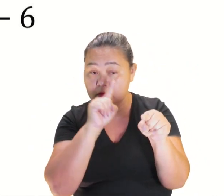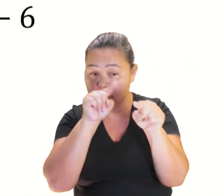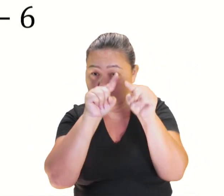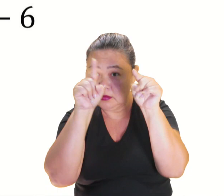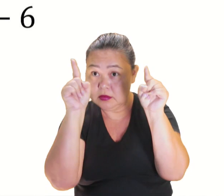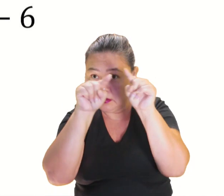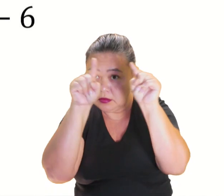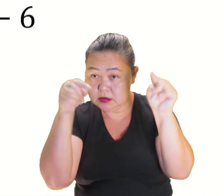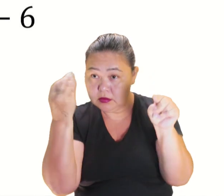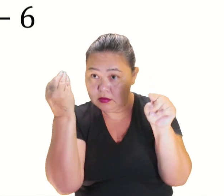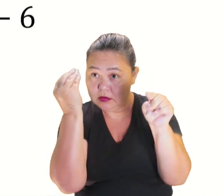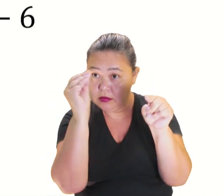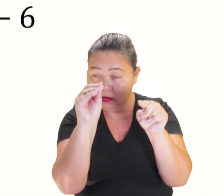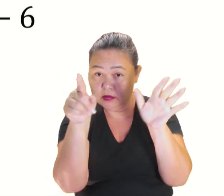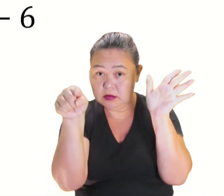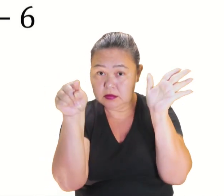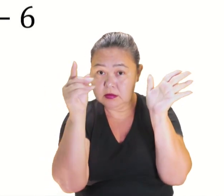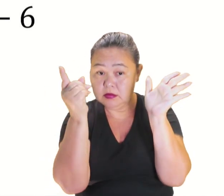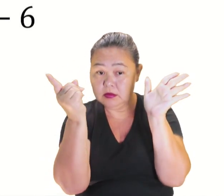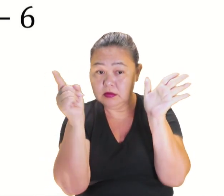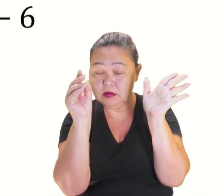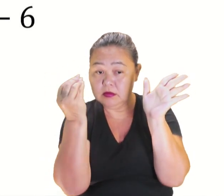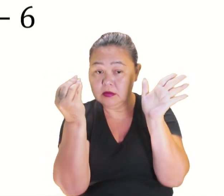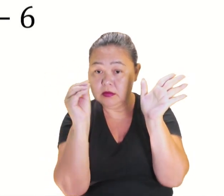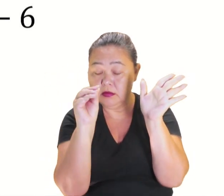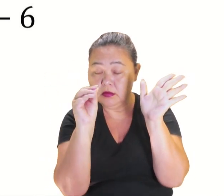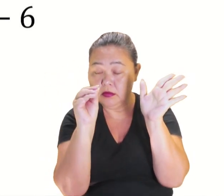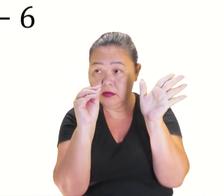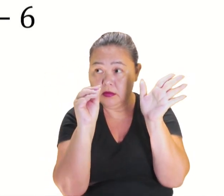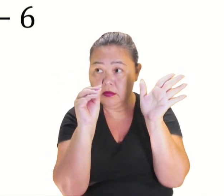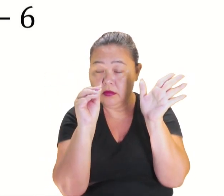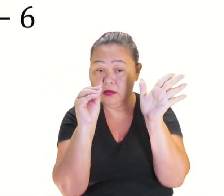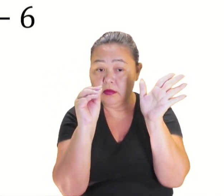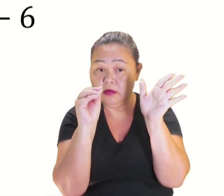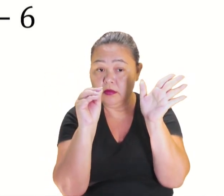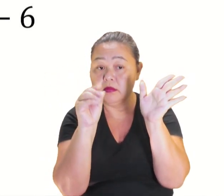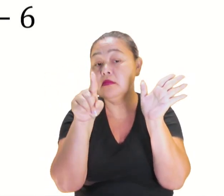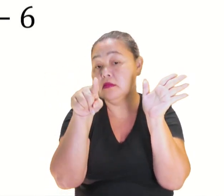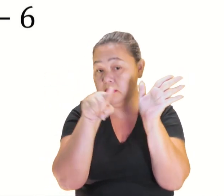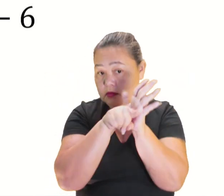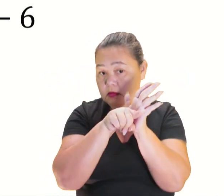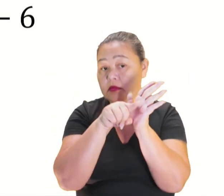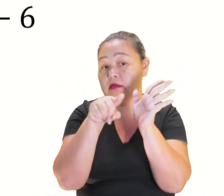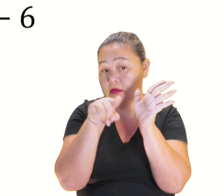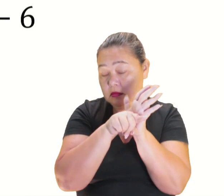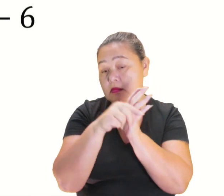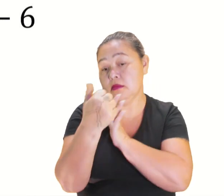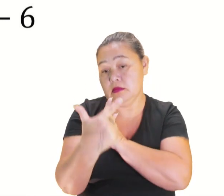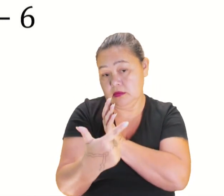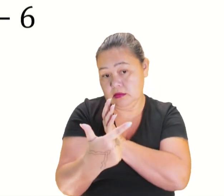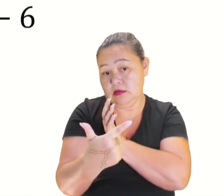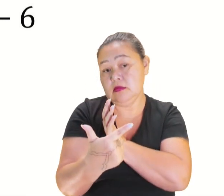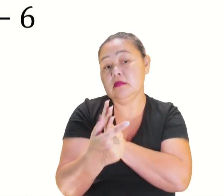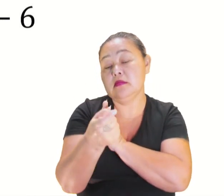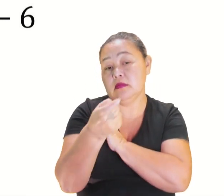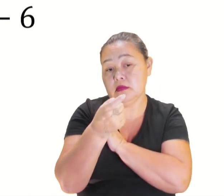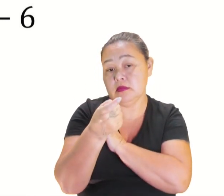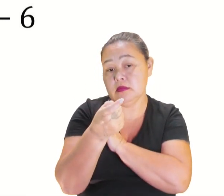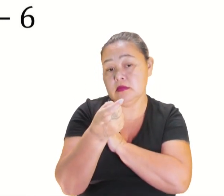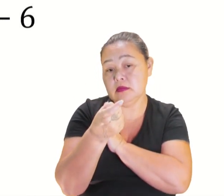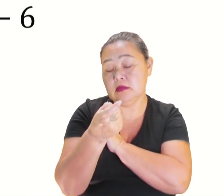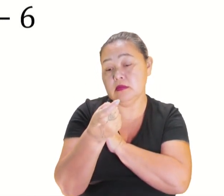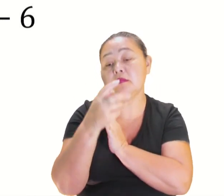Coloca o parênteses e, claro, coloca também os sinais certinho. Então, se é menos 2, onde tiver x, você